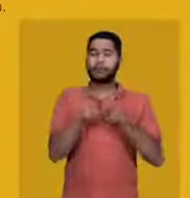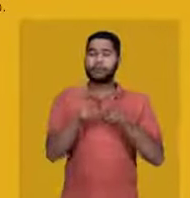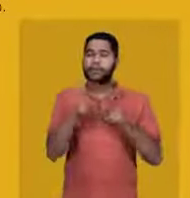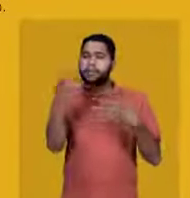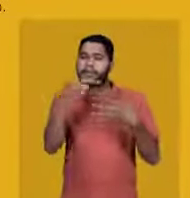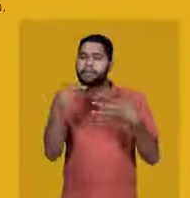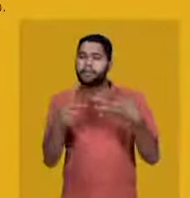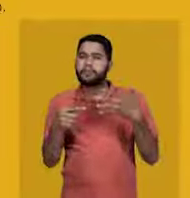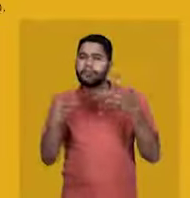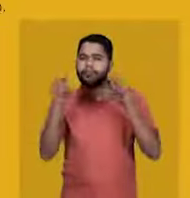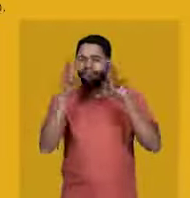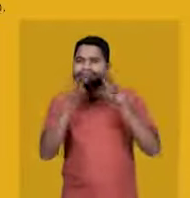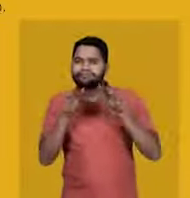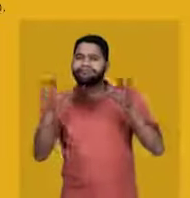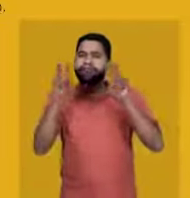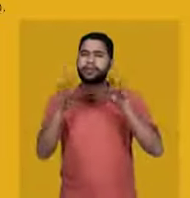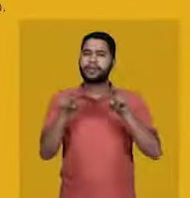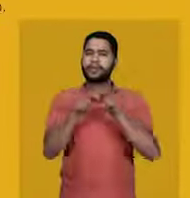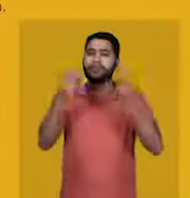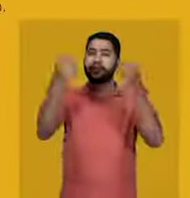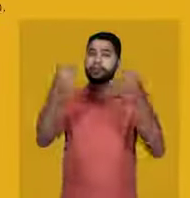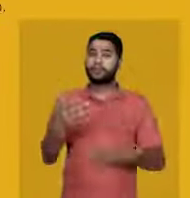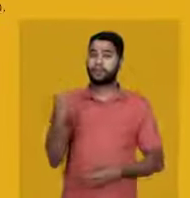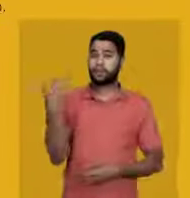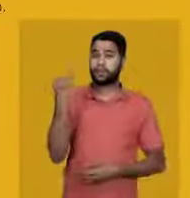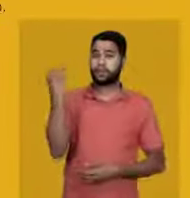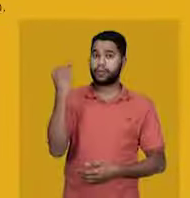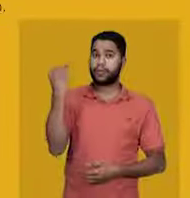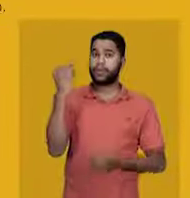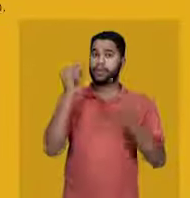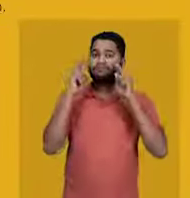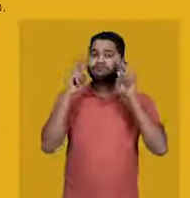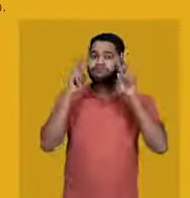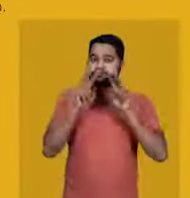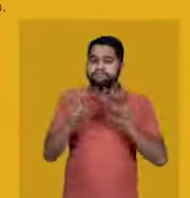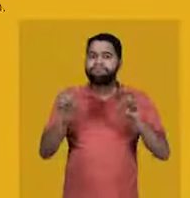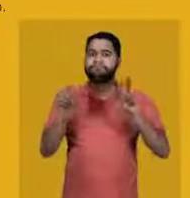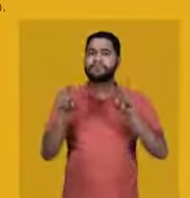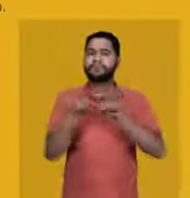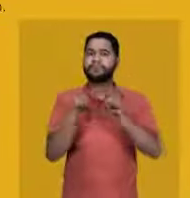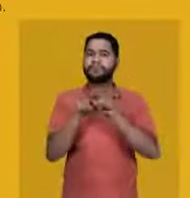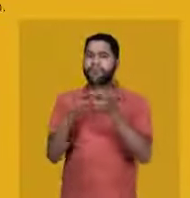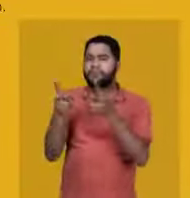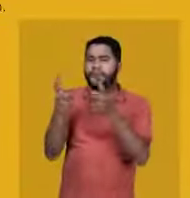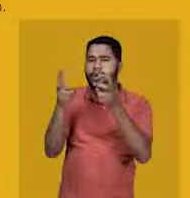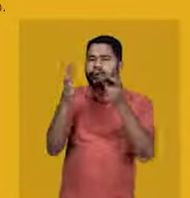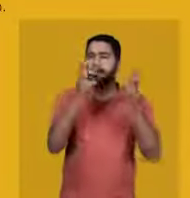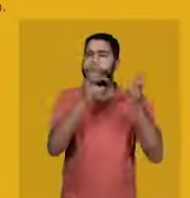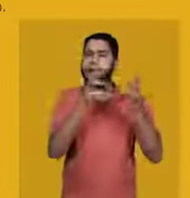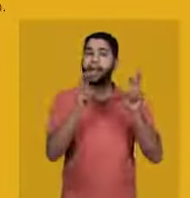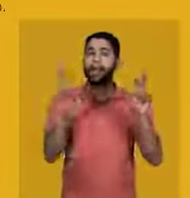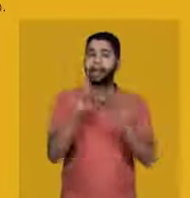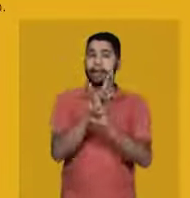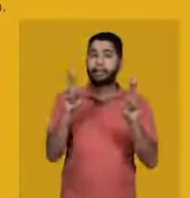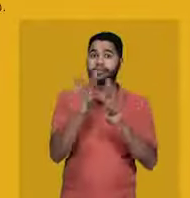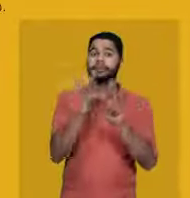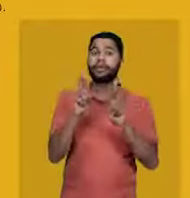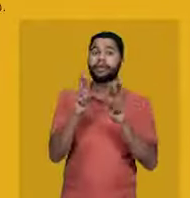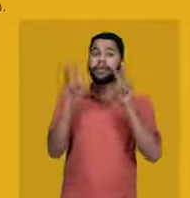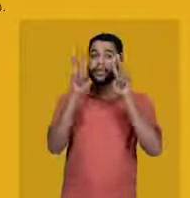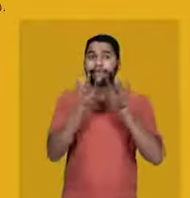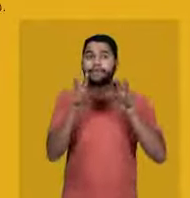mecanismos da visão, explicar a importância da visão, interpretar a relação da visão na interação